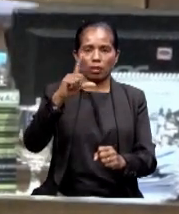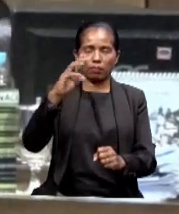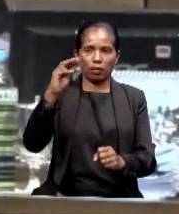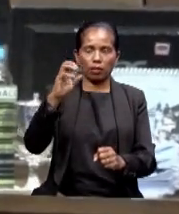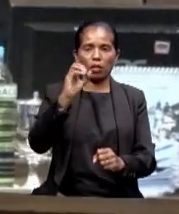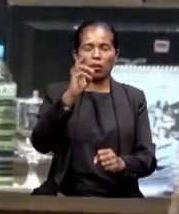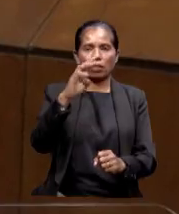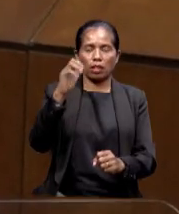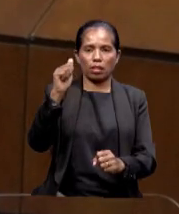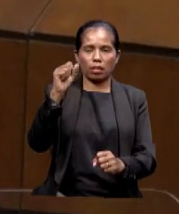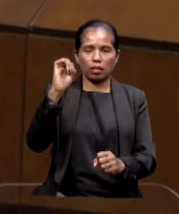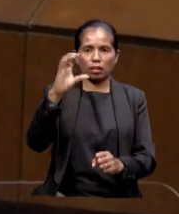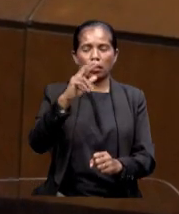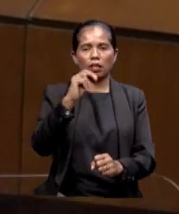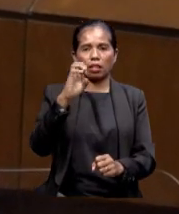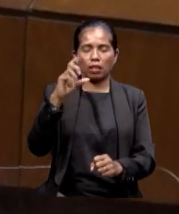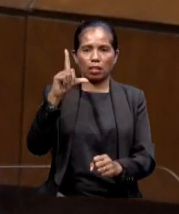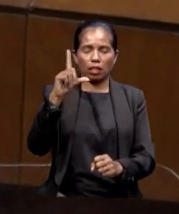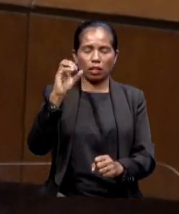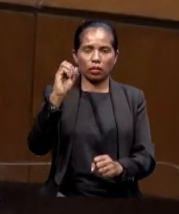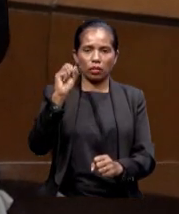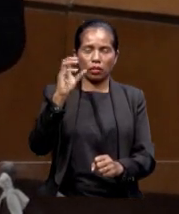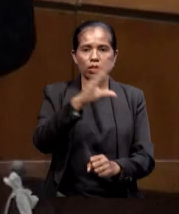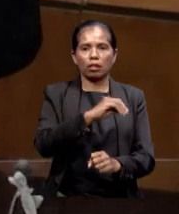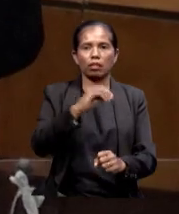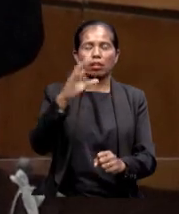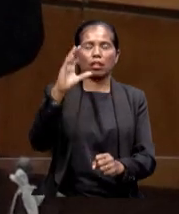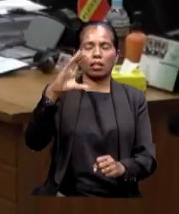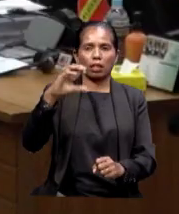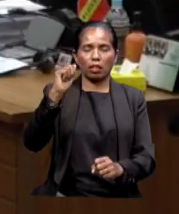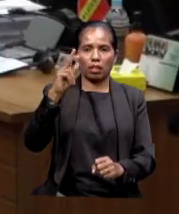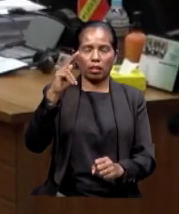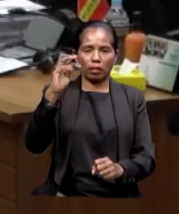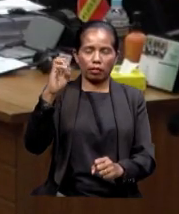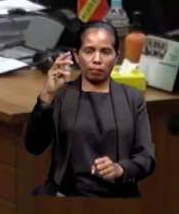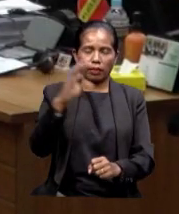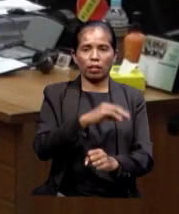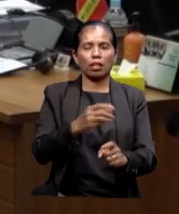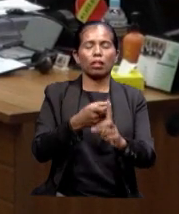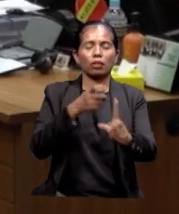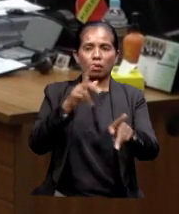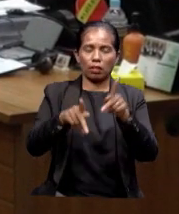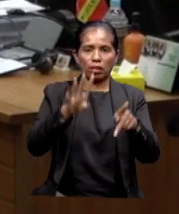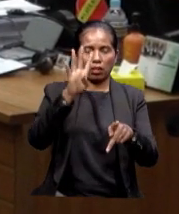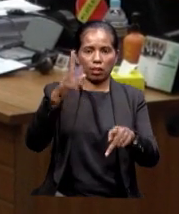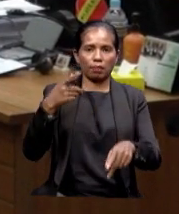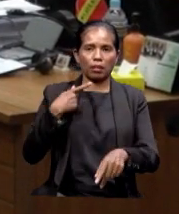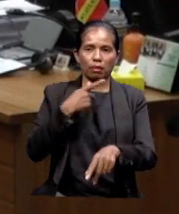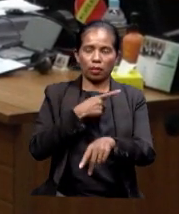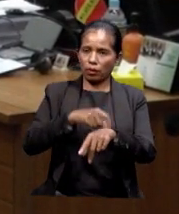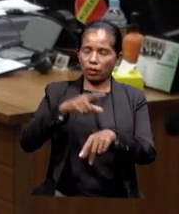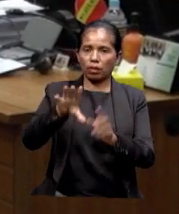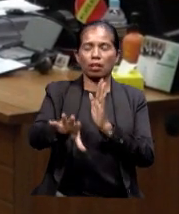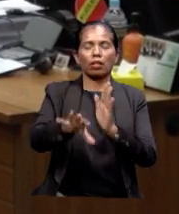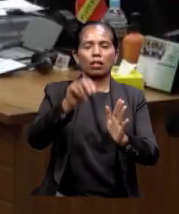Horácio Almeida, Nelson Filomeno Rego de Jesus, no Carmen Zoela Pereira. Husi candidato na Lima, né, Parlamento Nacional Hili